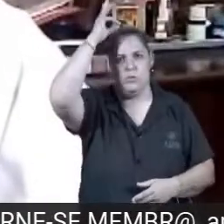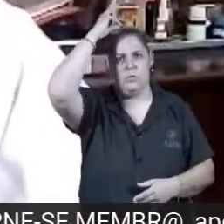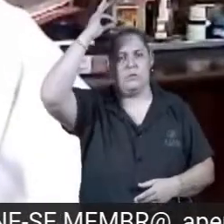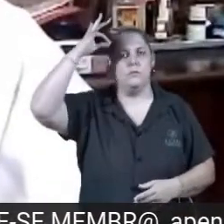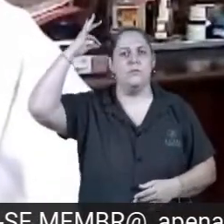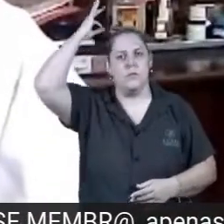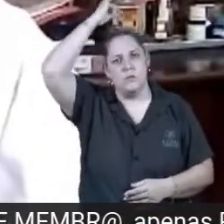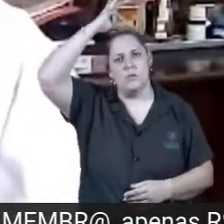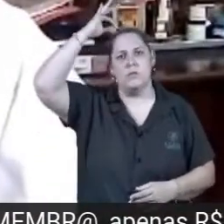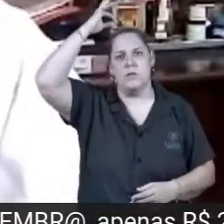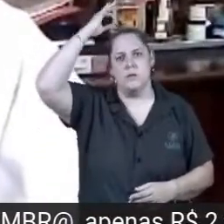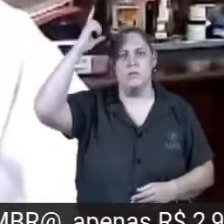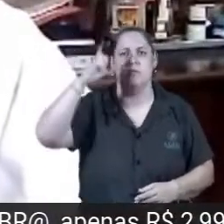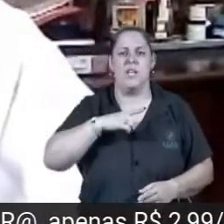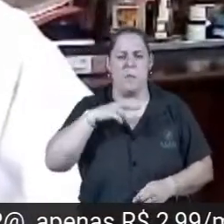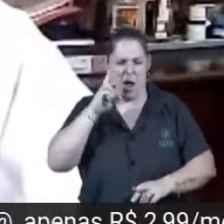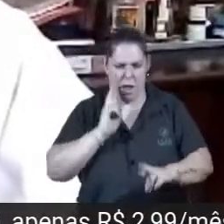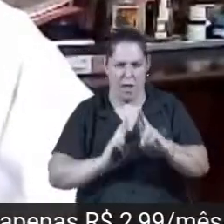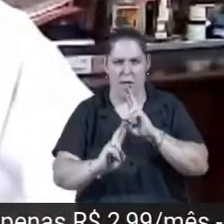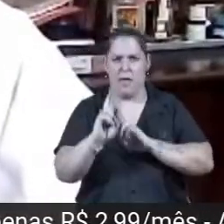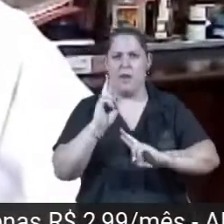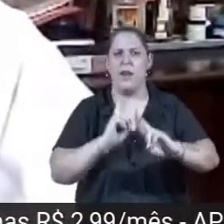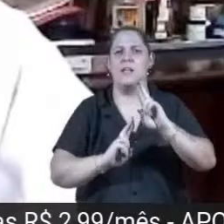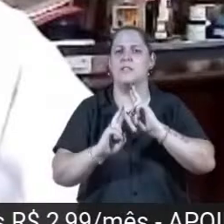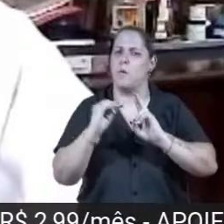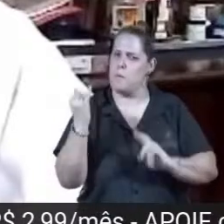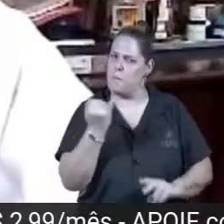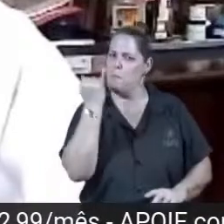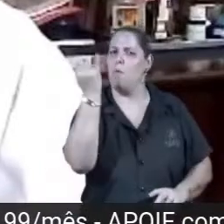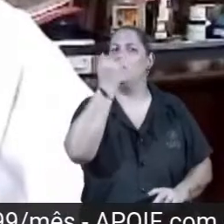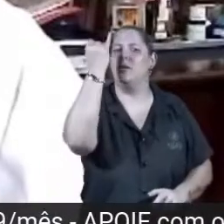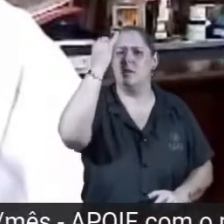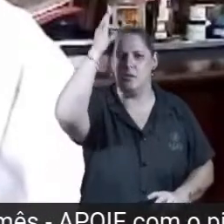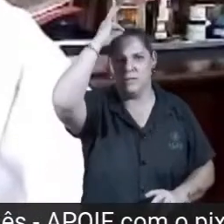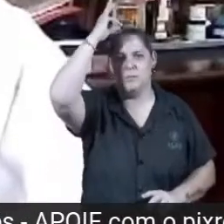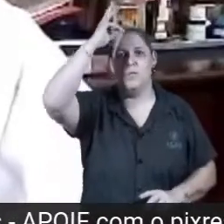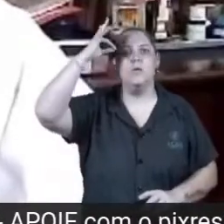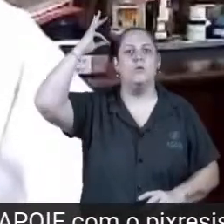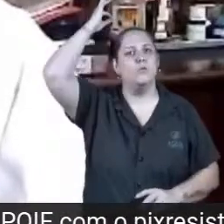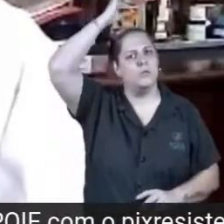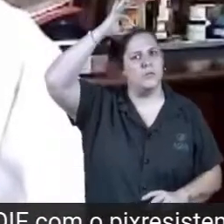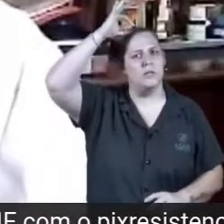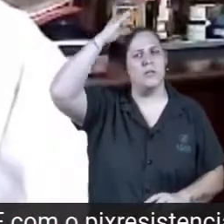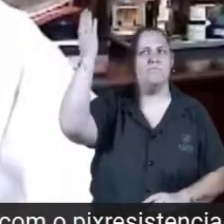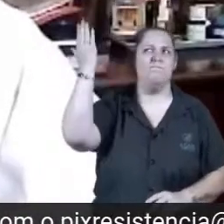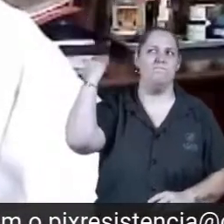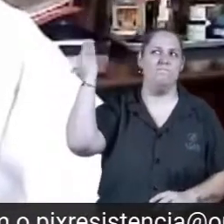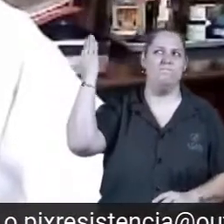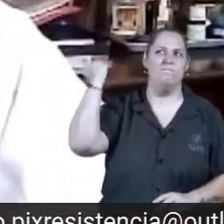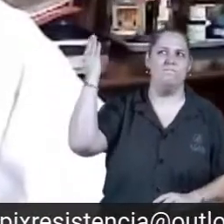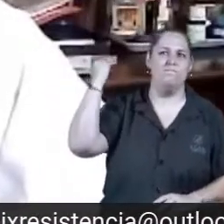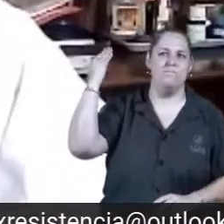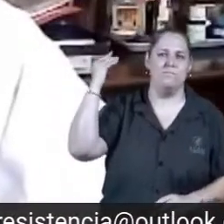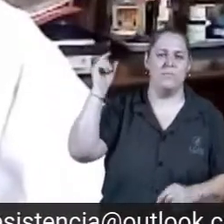Santo. Eu tenho uma relação muito forte com o Espírito Santo, desde a época da construção da